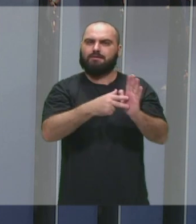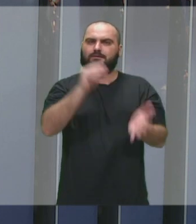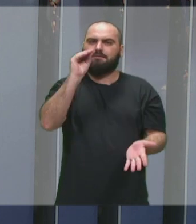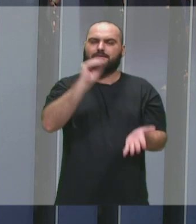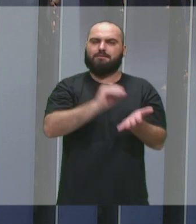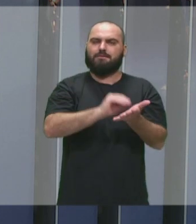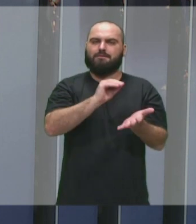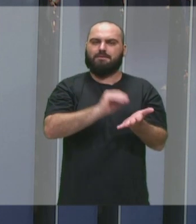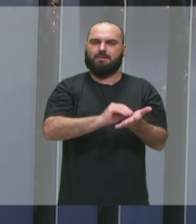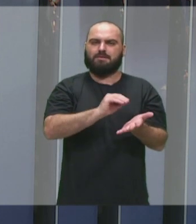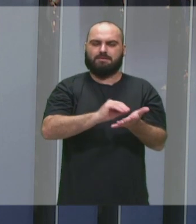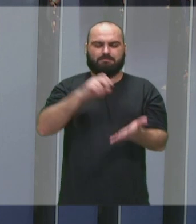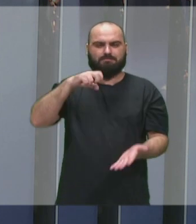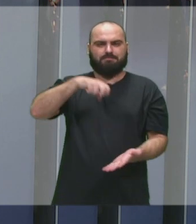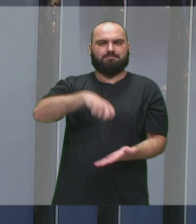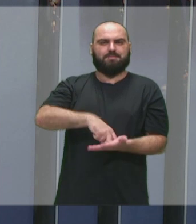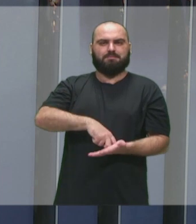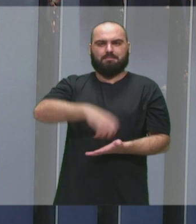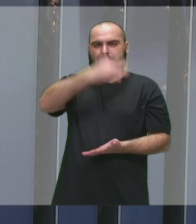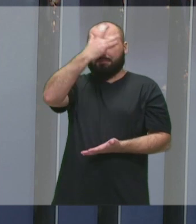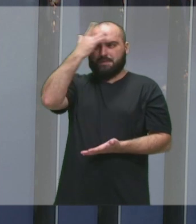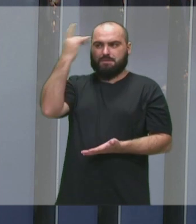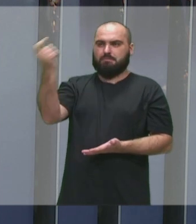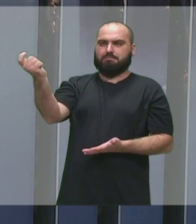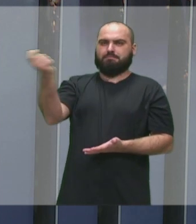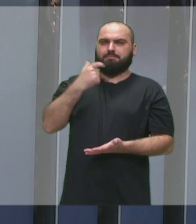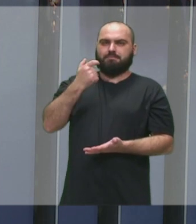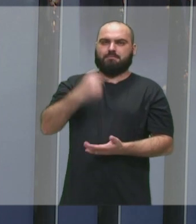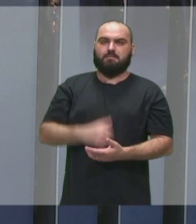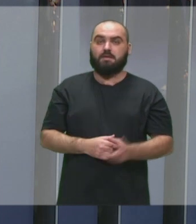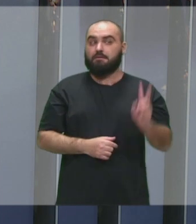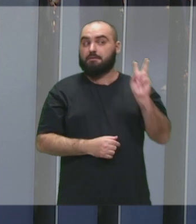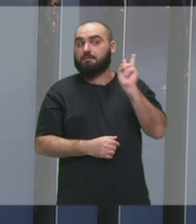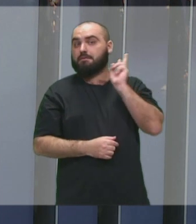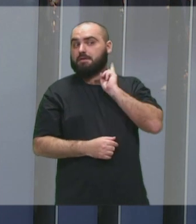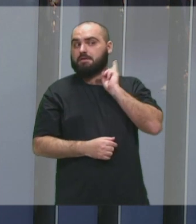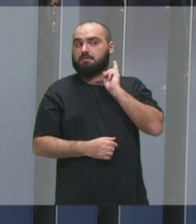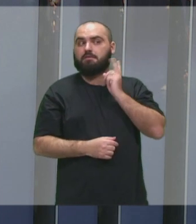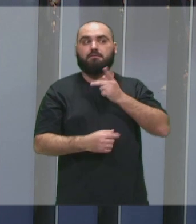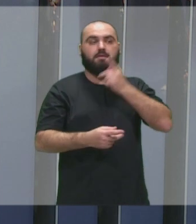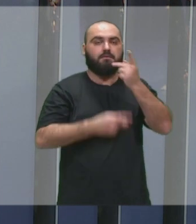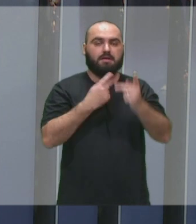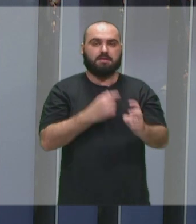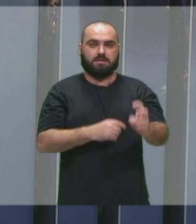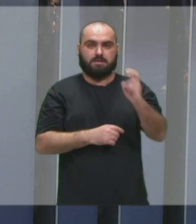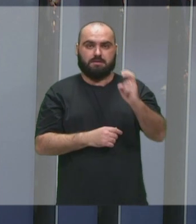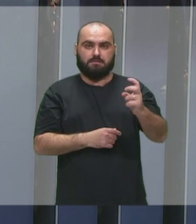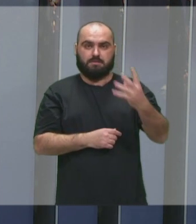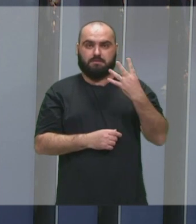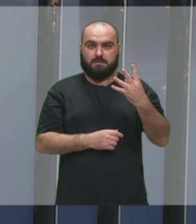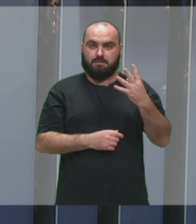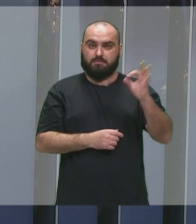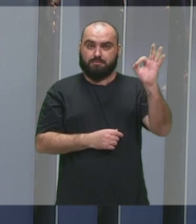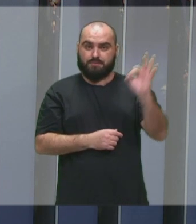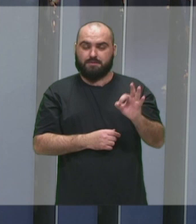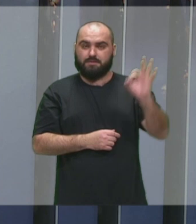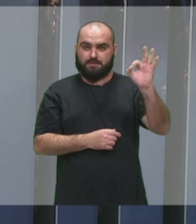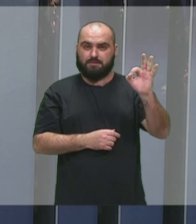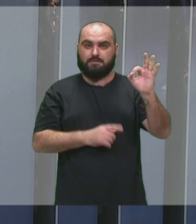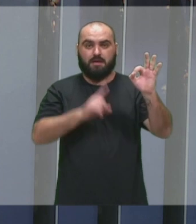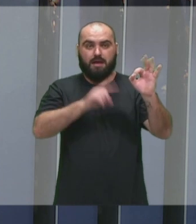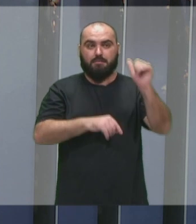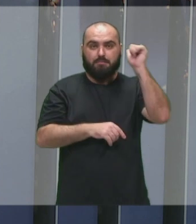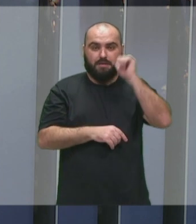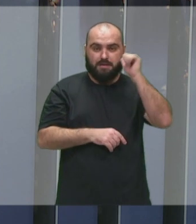dos agressores. Das vítimas identificadas, 54% são meninas pardas, seguido de